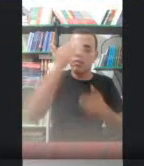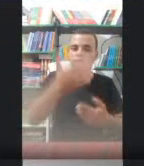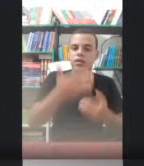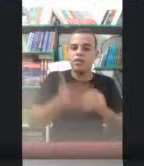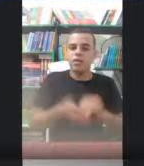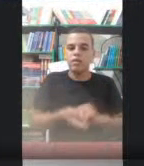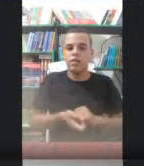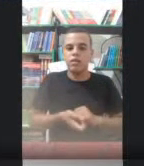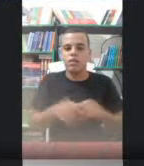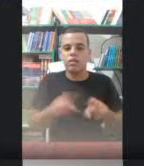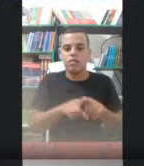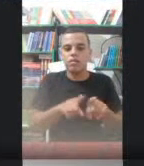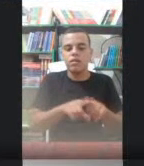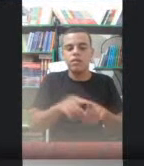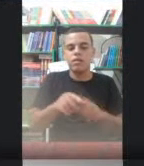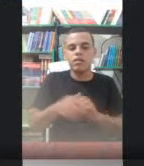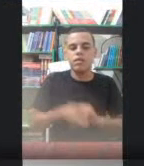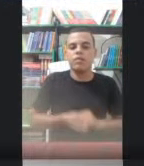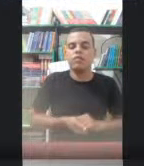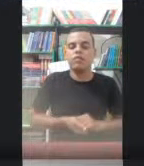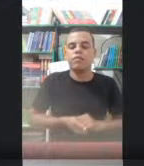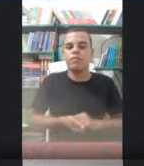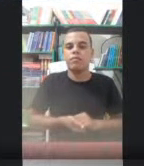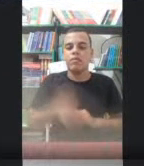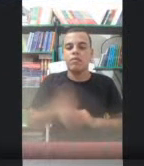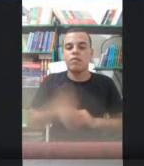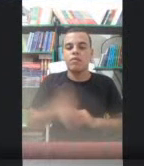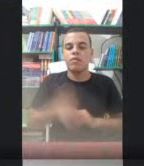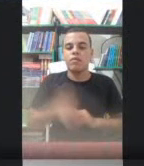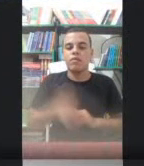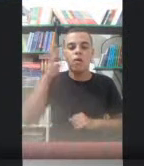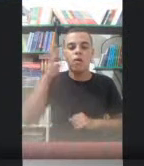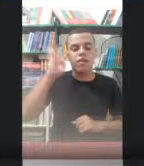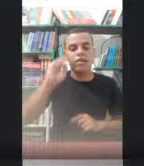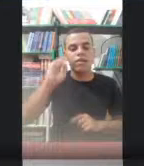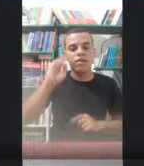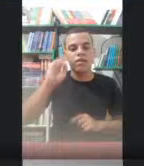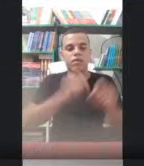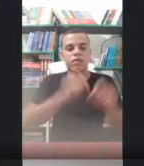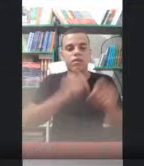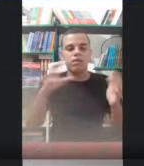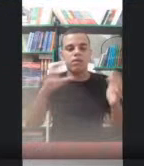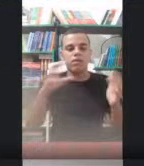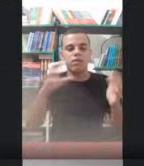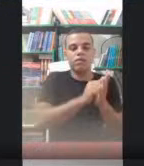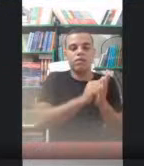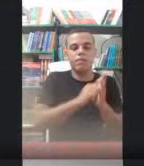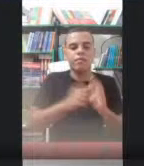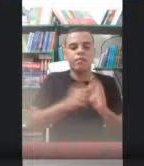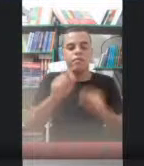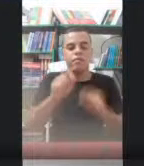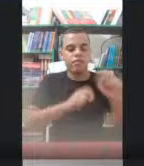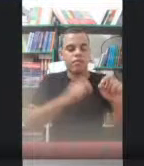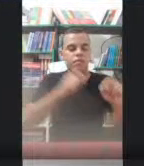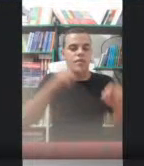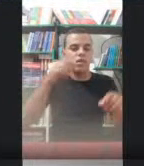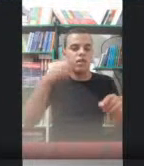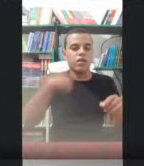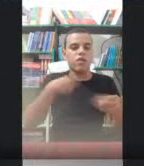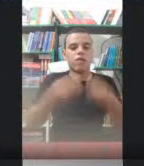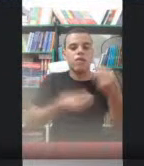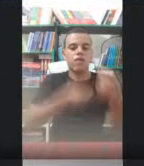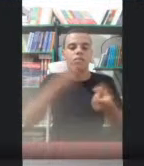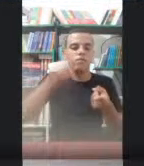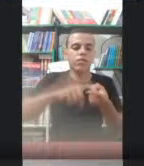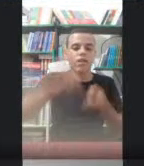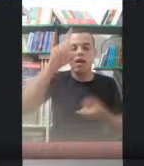Diego deixaram também no YouTube uma reflexão sobre a questão do agendamento de procedimentos de testagem nas unidades básicas, né, o que a